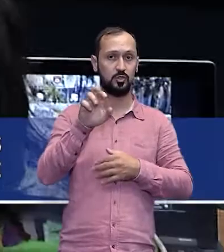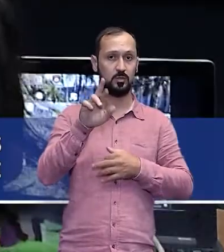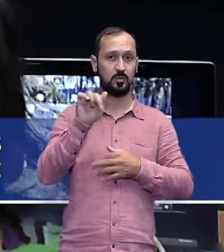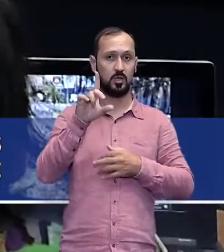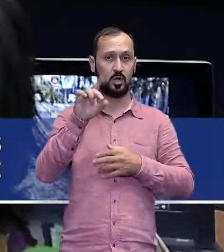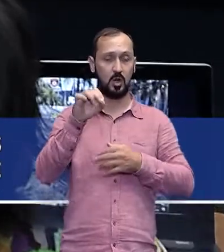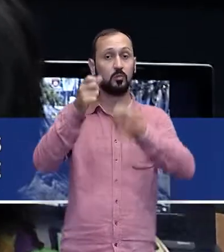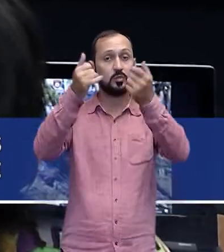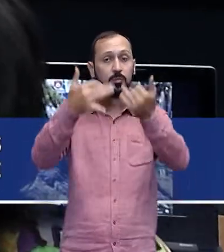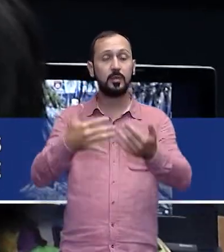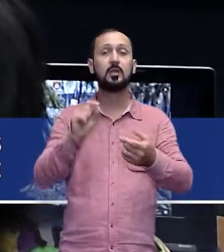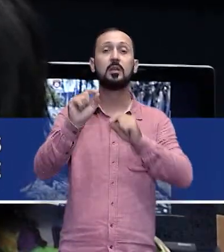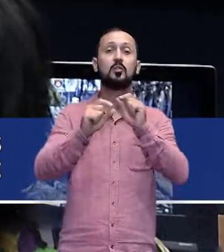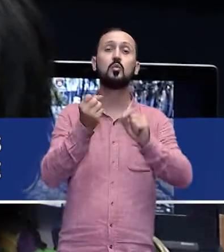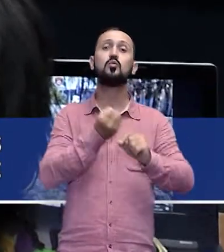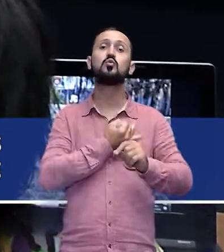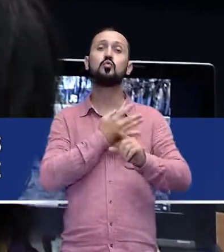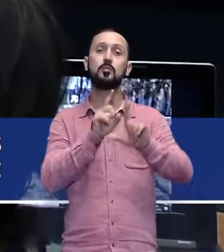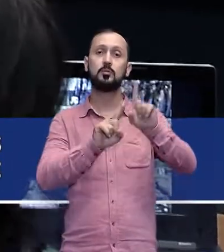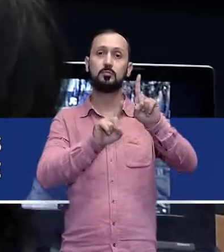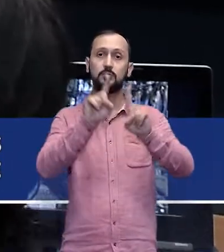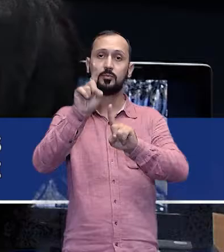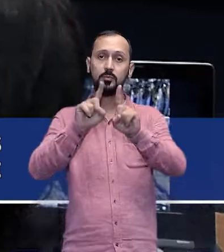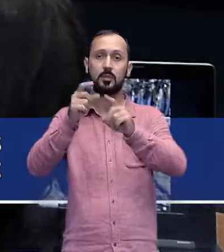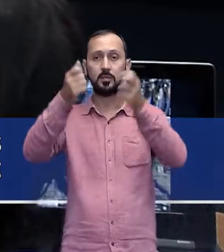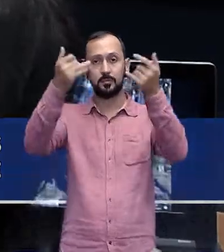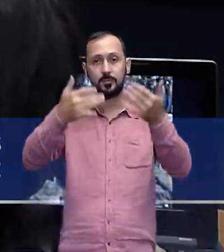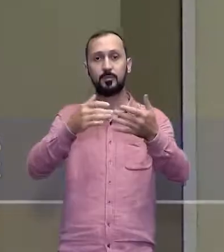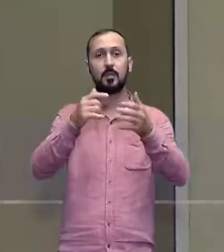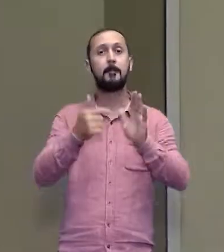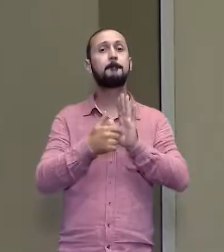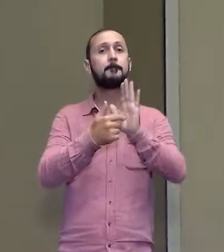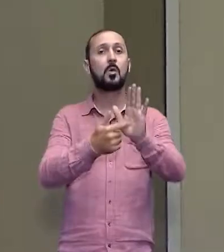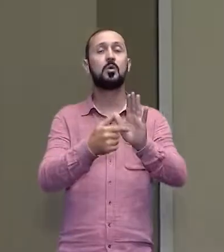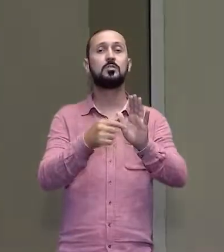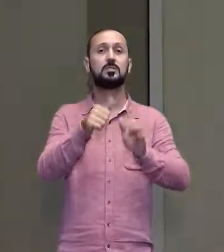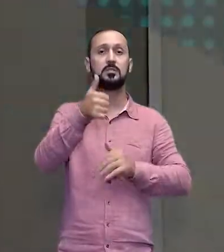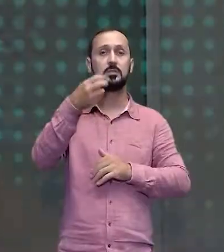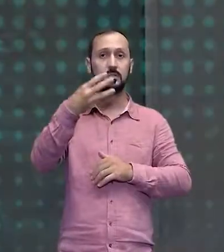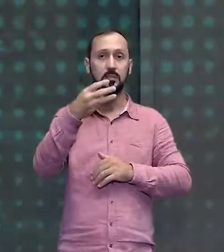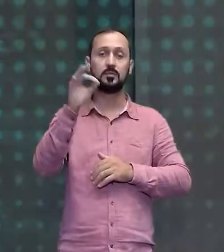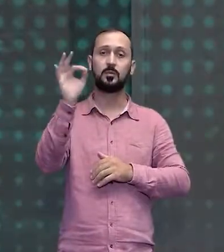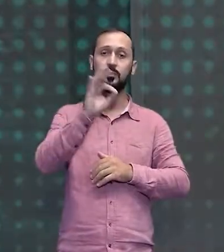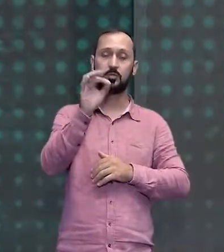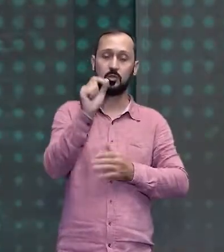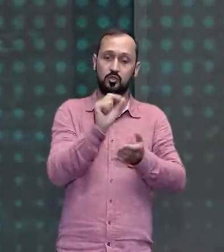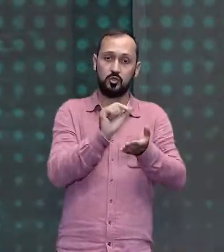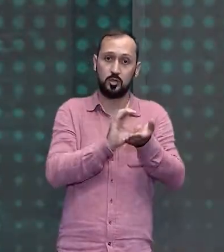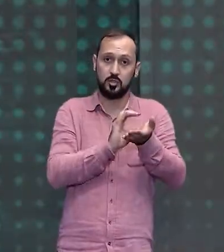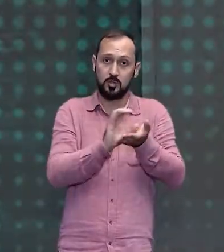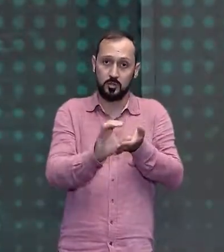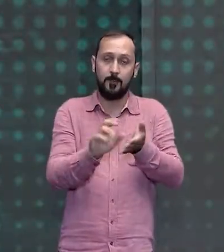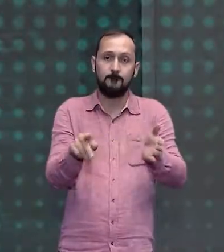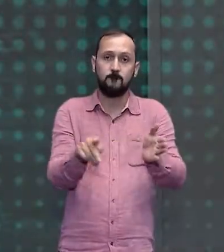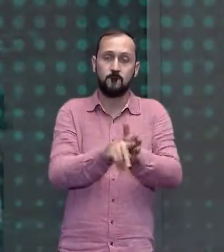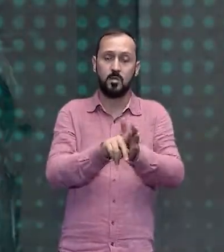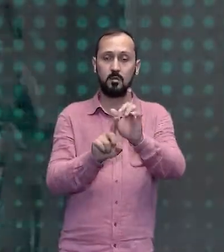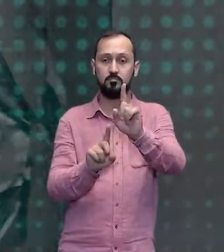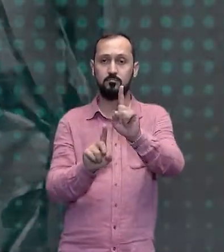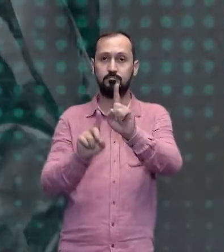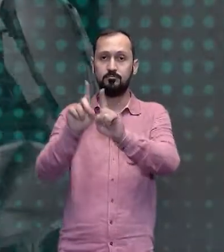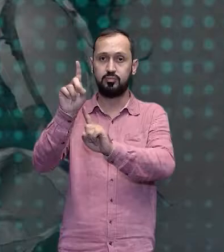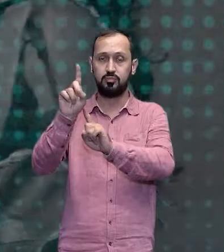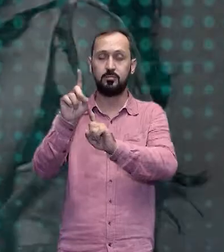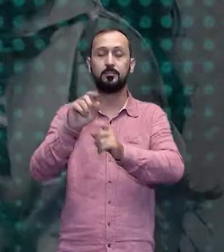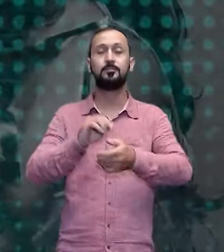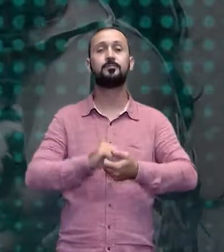audiência, contextualizando os números apresentados por sua equipe, que revelam um crescimento de 13% dos investimentos na área em relação